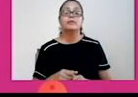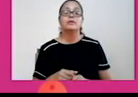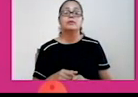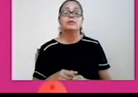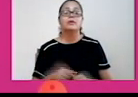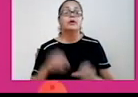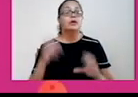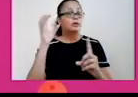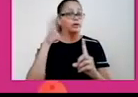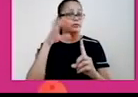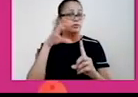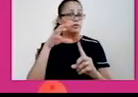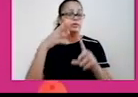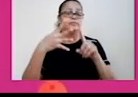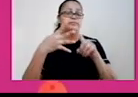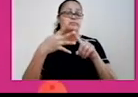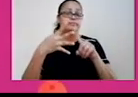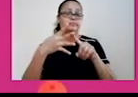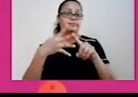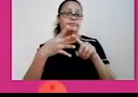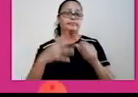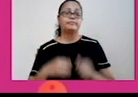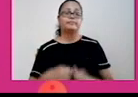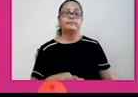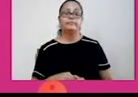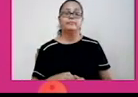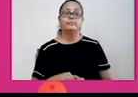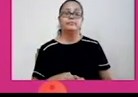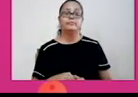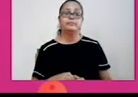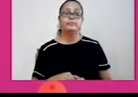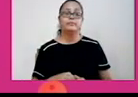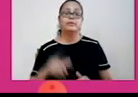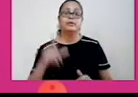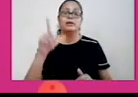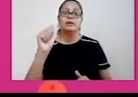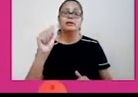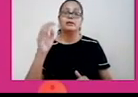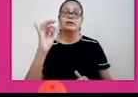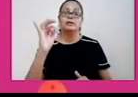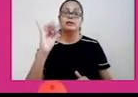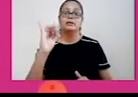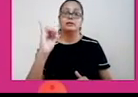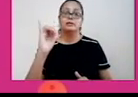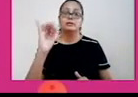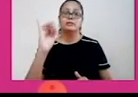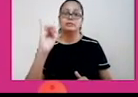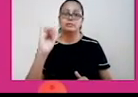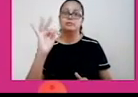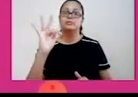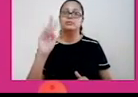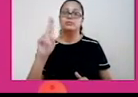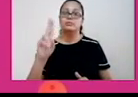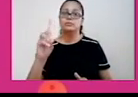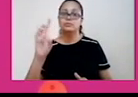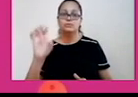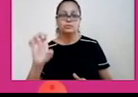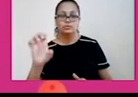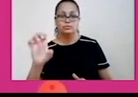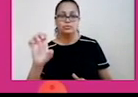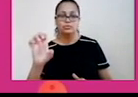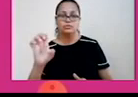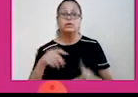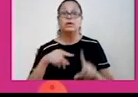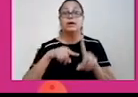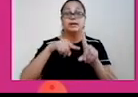que influencia. Segundo fator, latitude. A latitude da China varia de 18 a 53 graus ao norte. As temperaturas